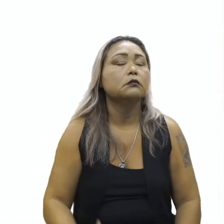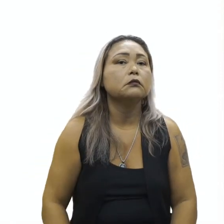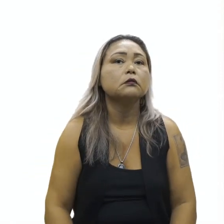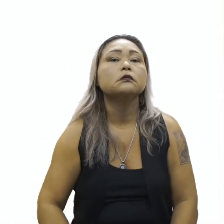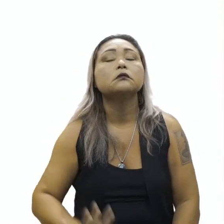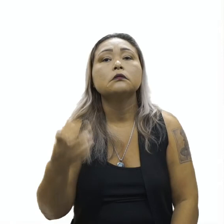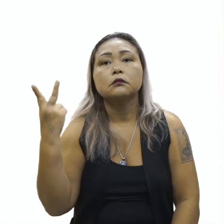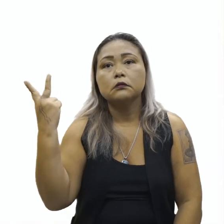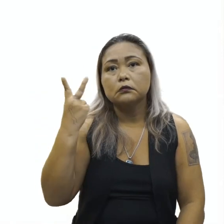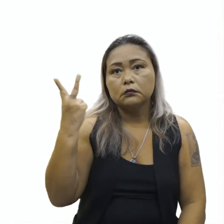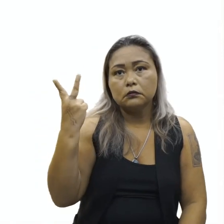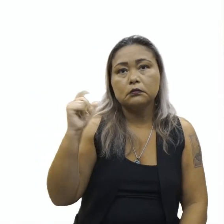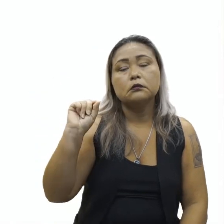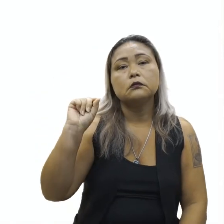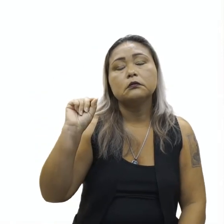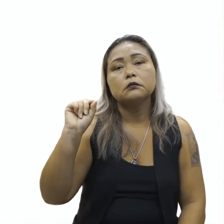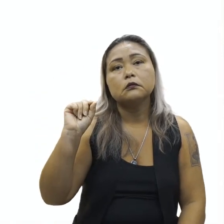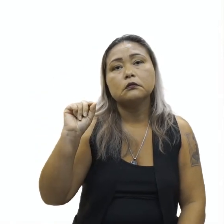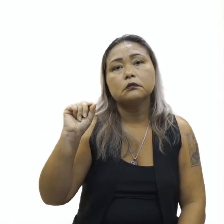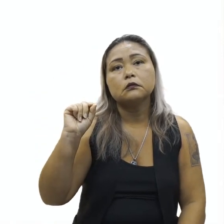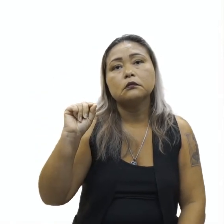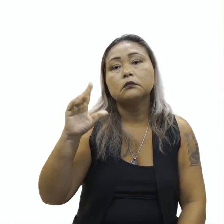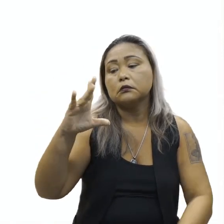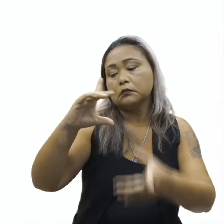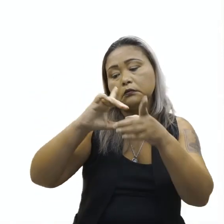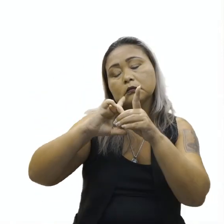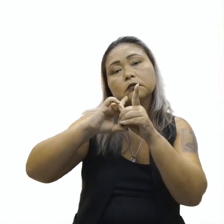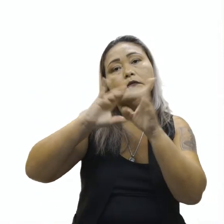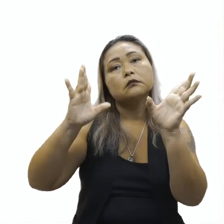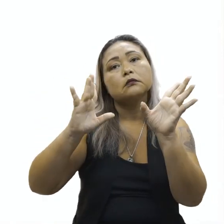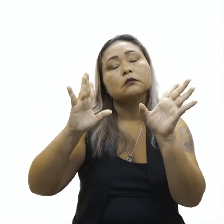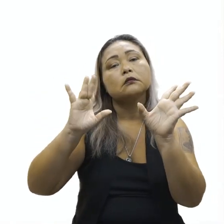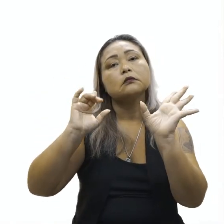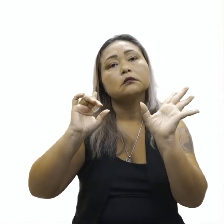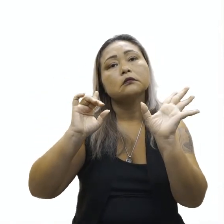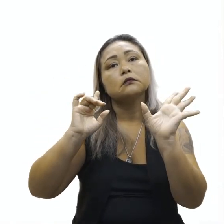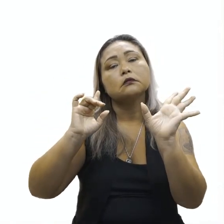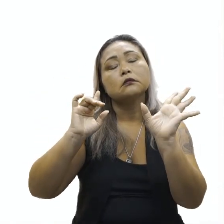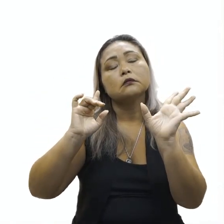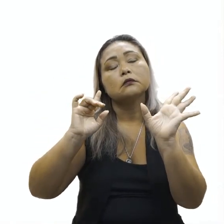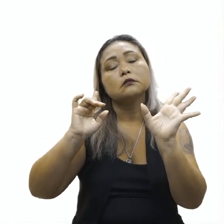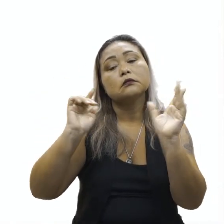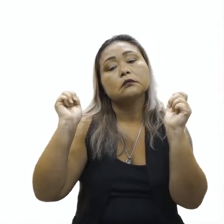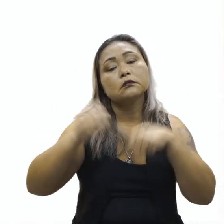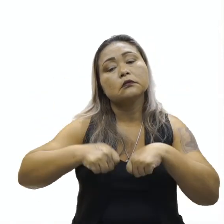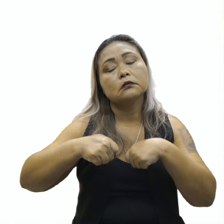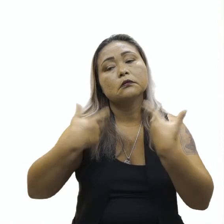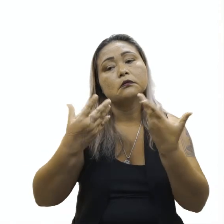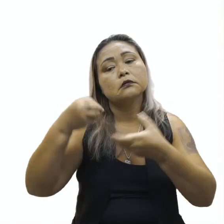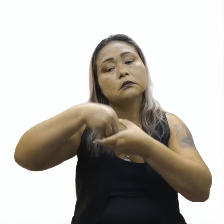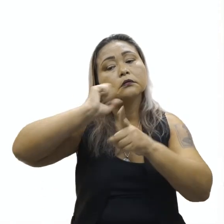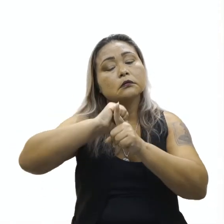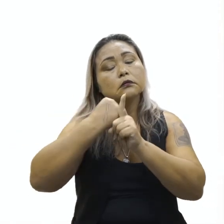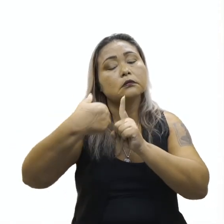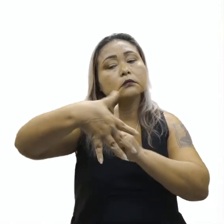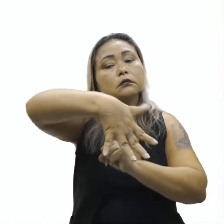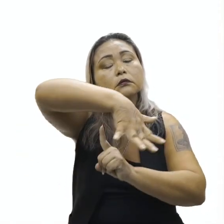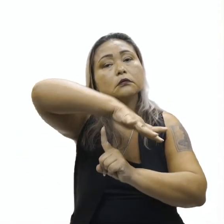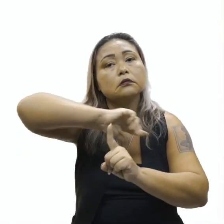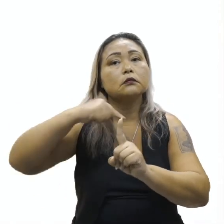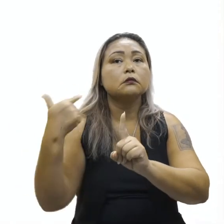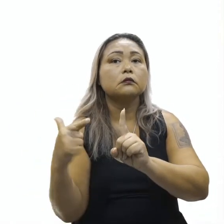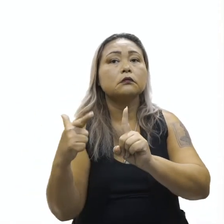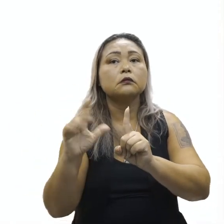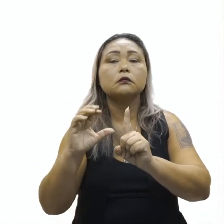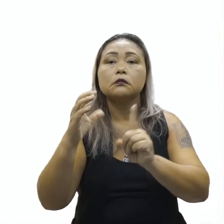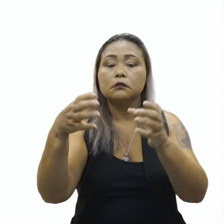eles acreditam que a democracia ela só é possível numa sociedade que não tenha